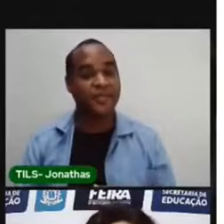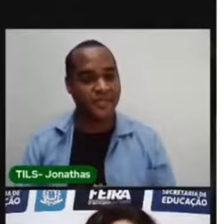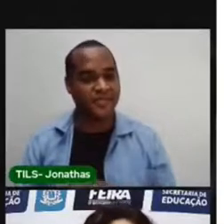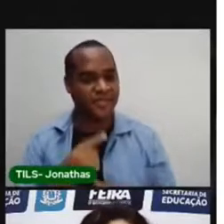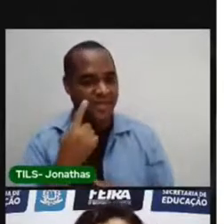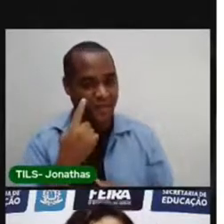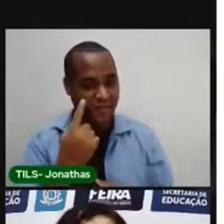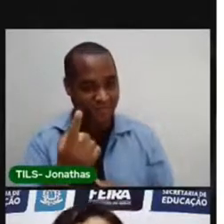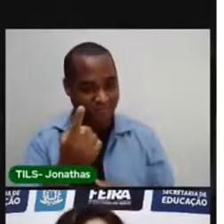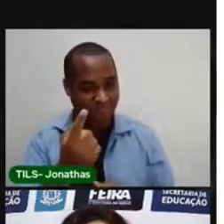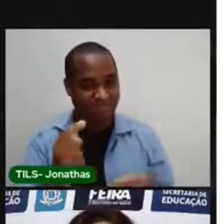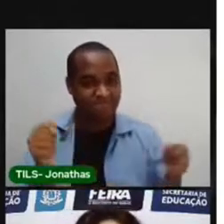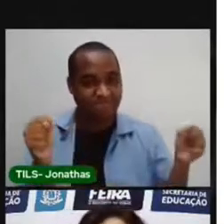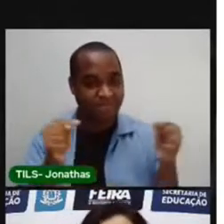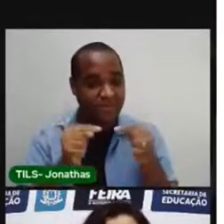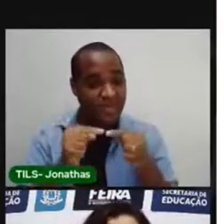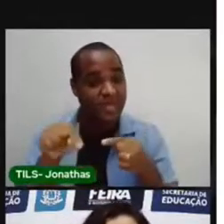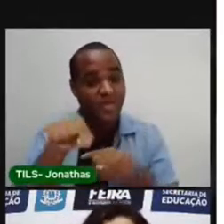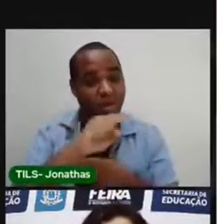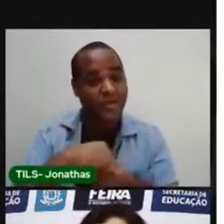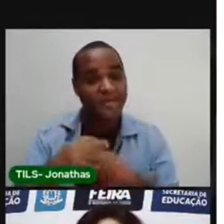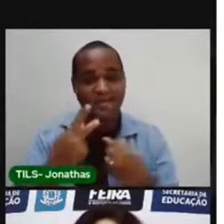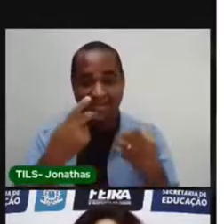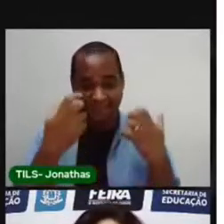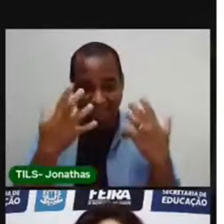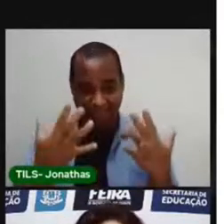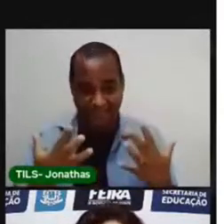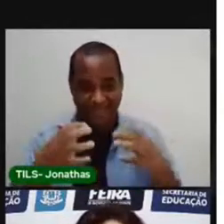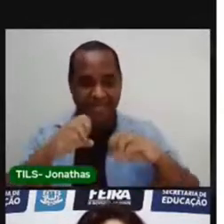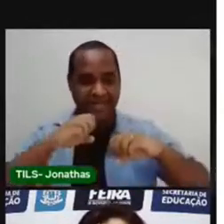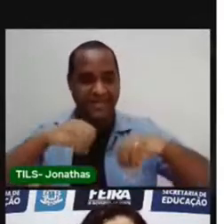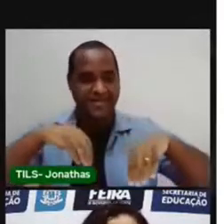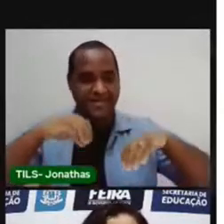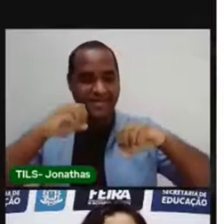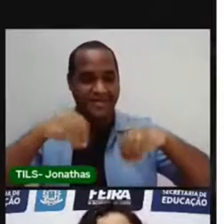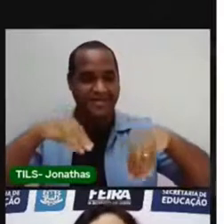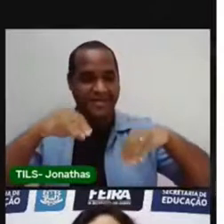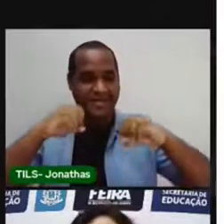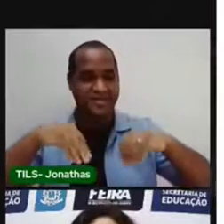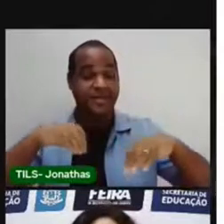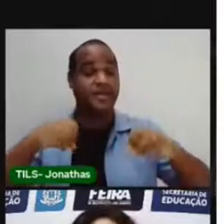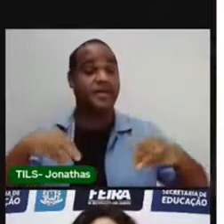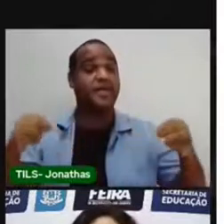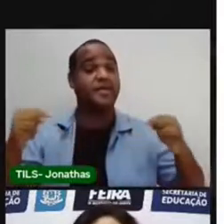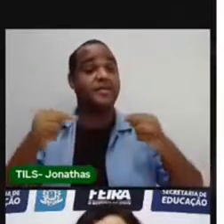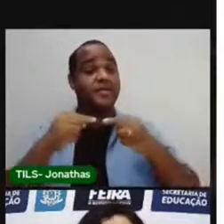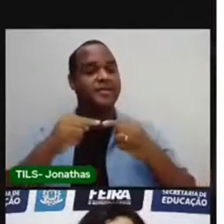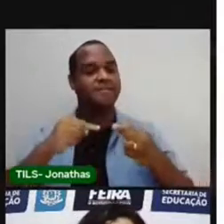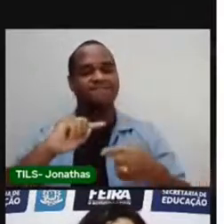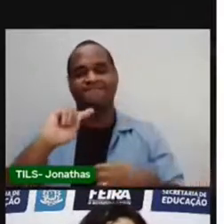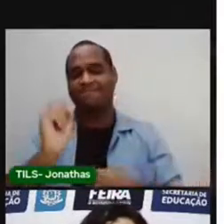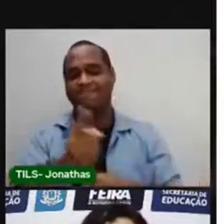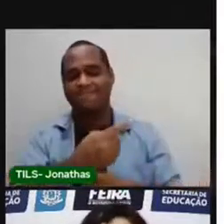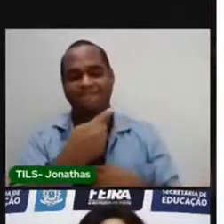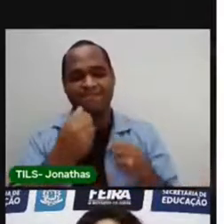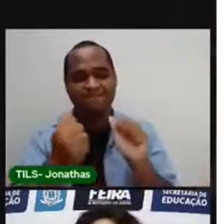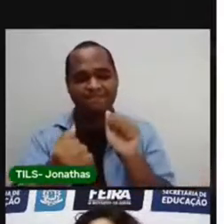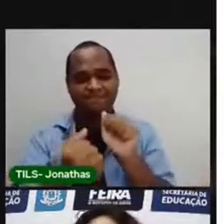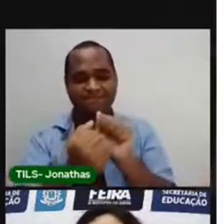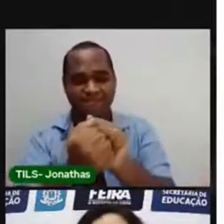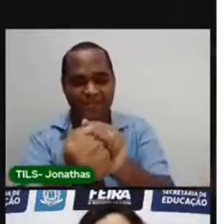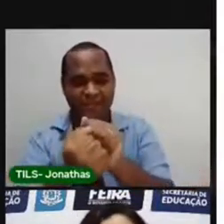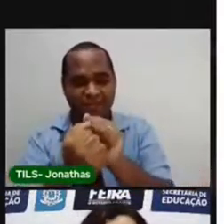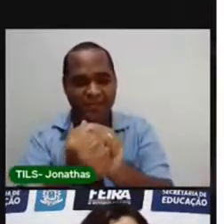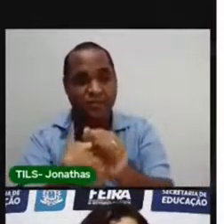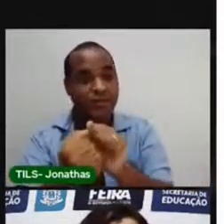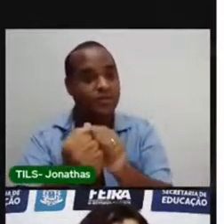Essa atividade que nós estamos sempre ensinando aqui é uma atividade complementar. Você